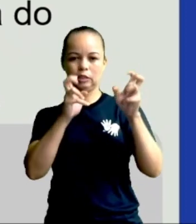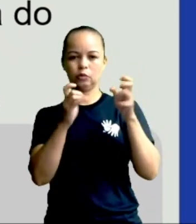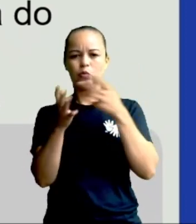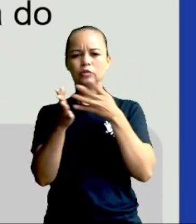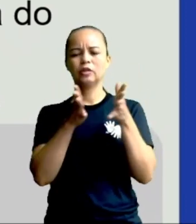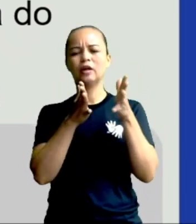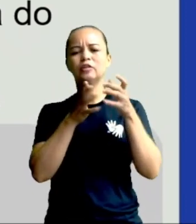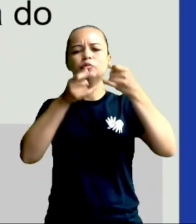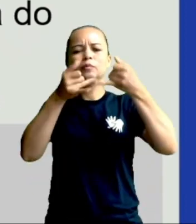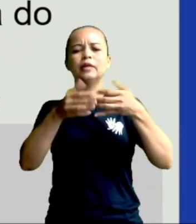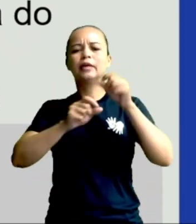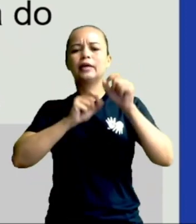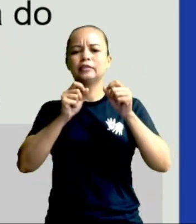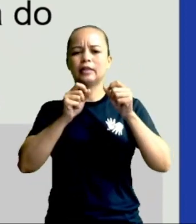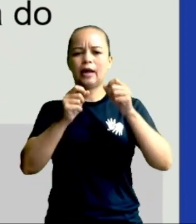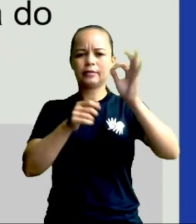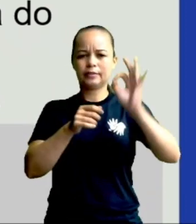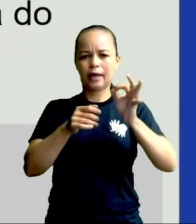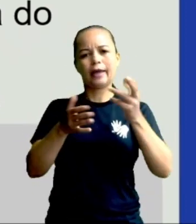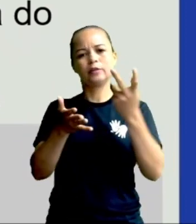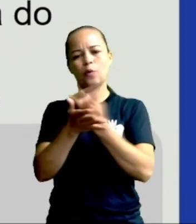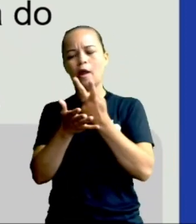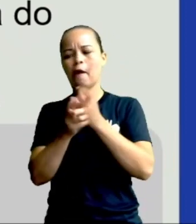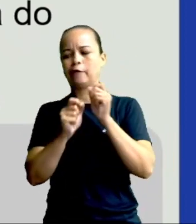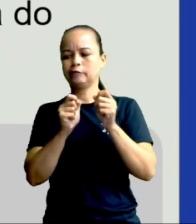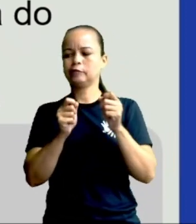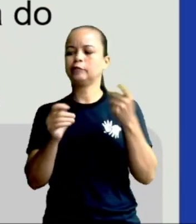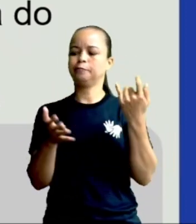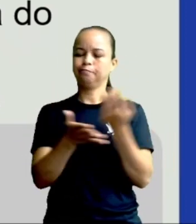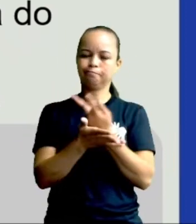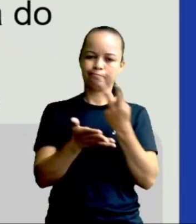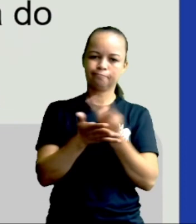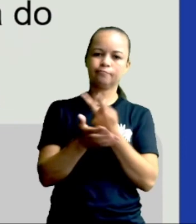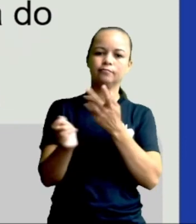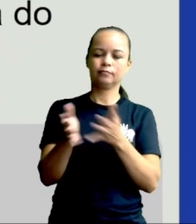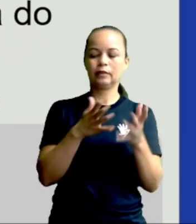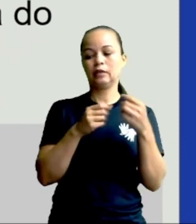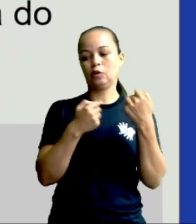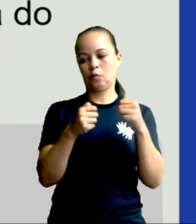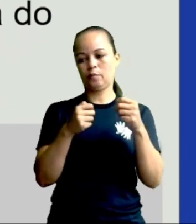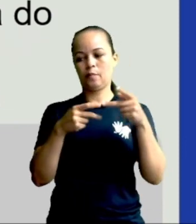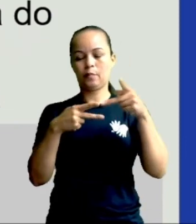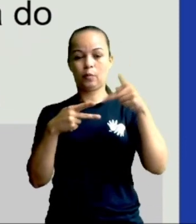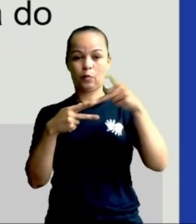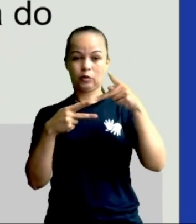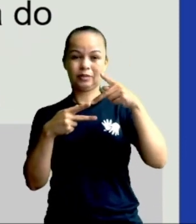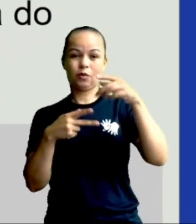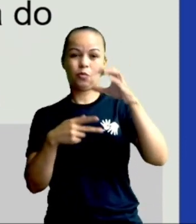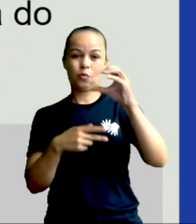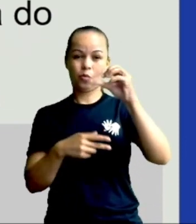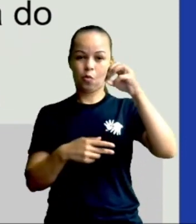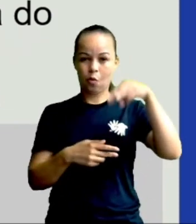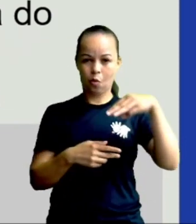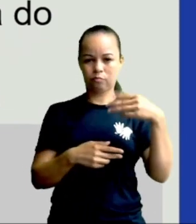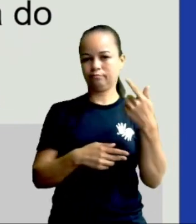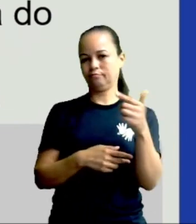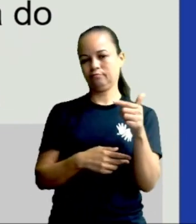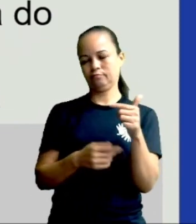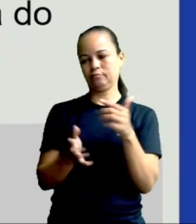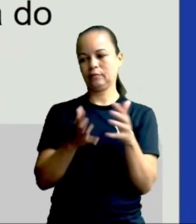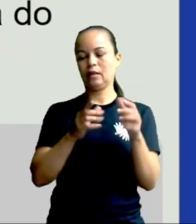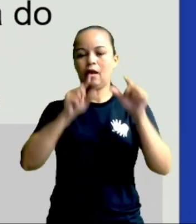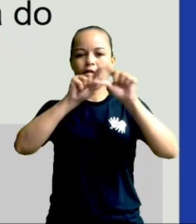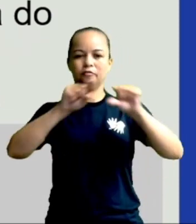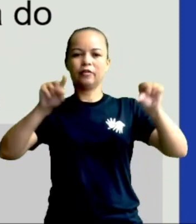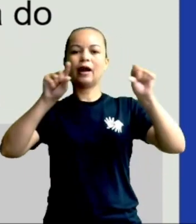incorreta porque após o verbo namorar namorando não deveria haver essa preposição como a